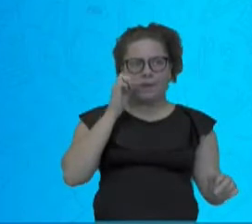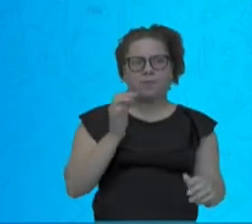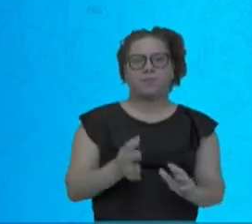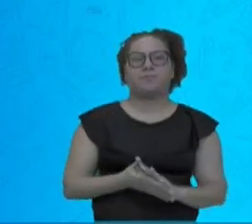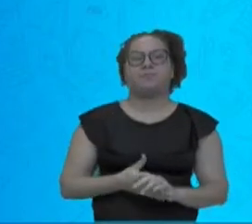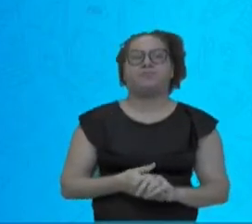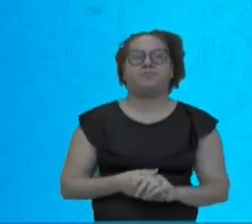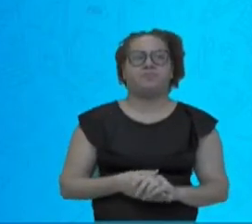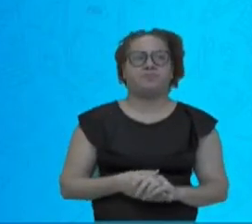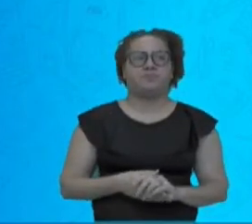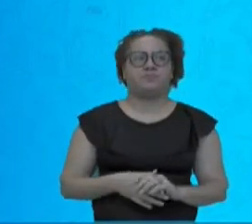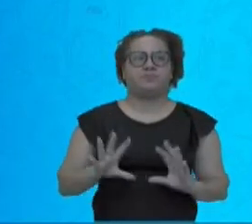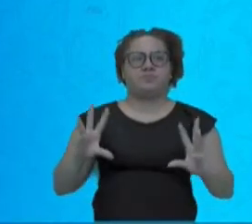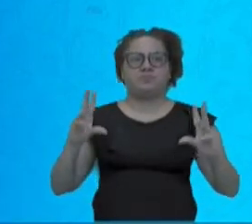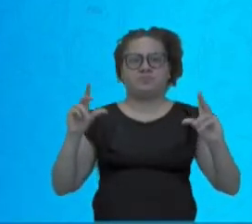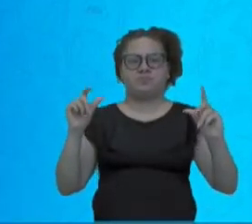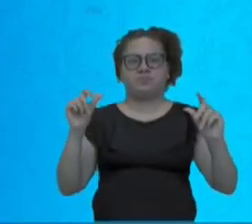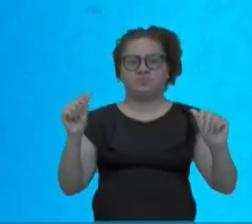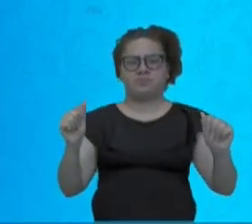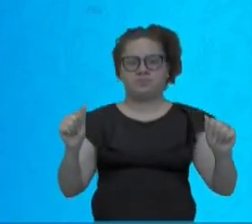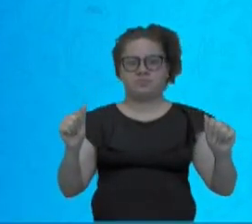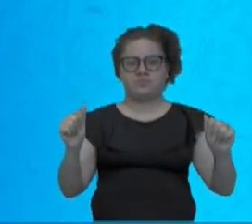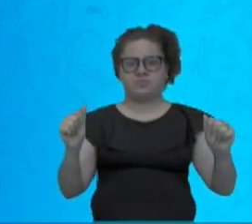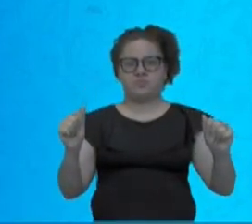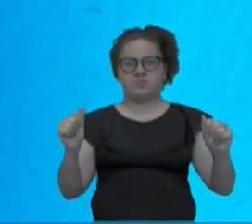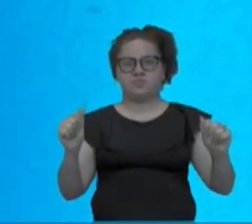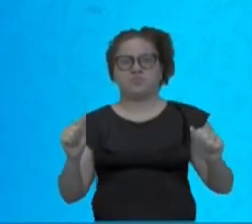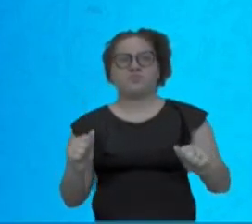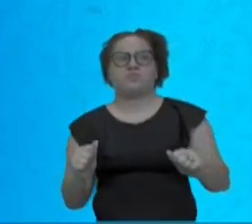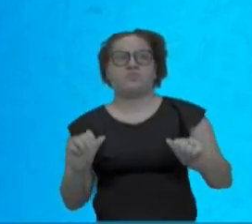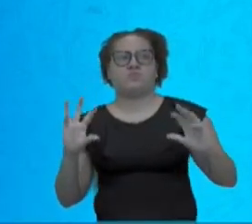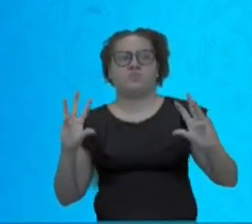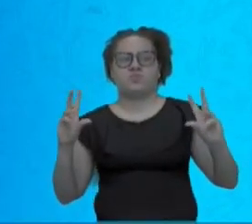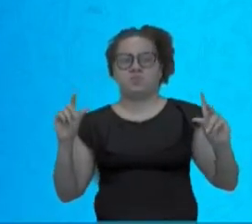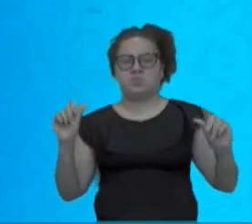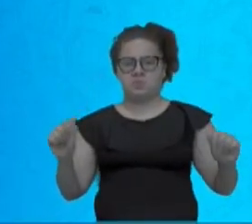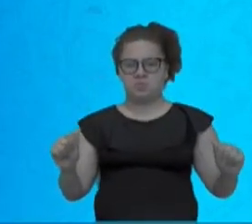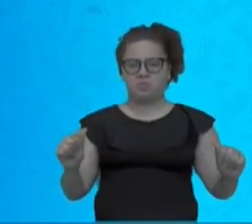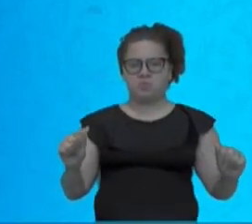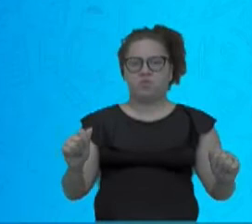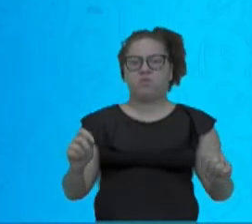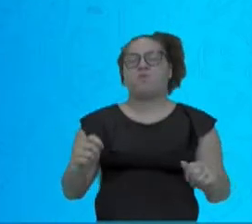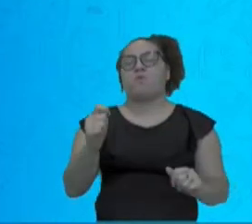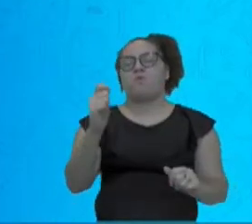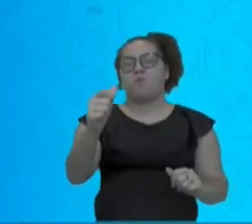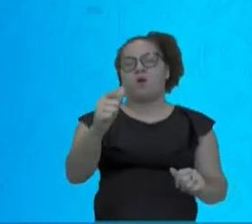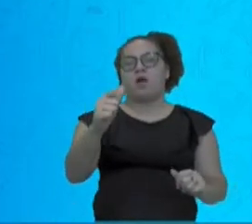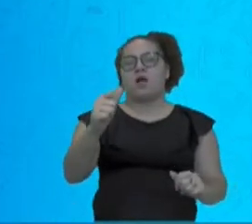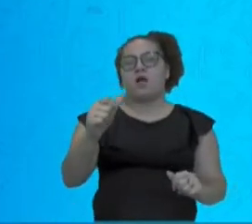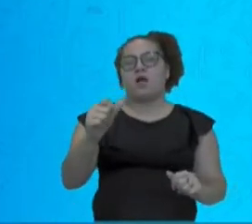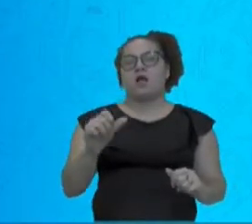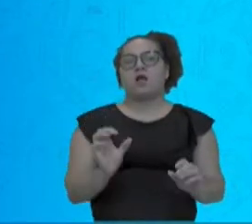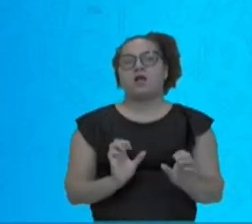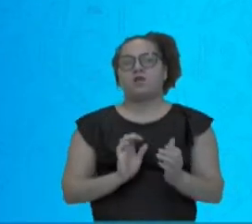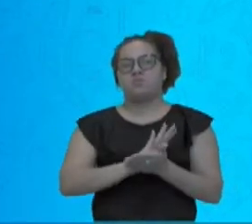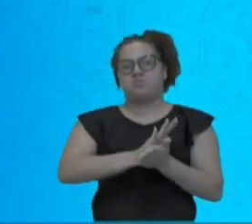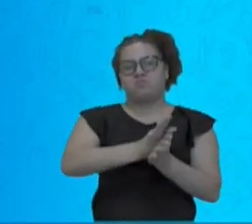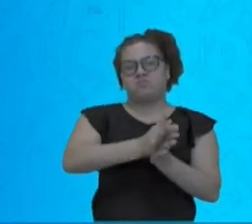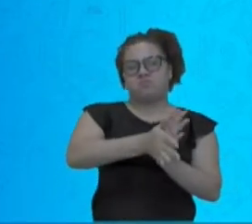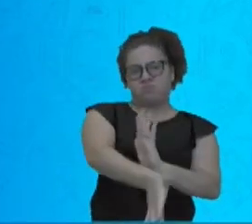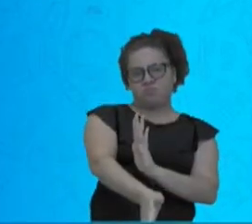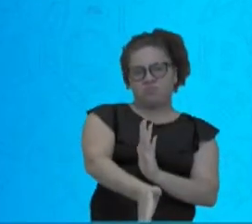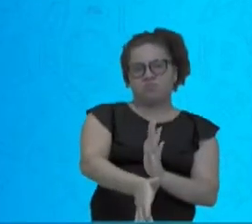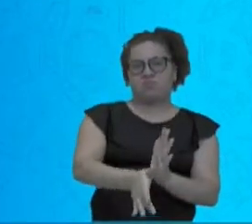Todos esses biomas foram quase totalmente destruídos para dar